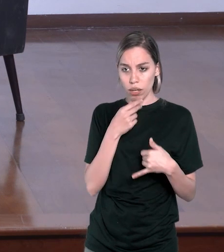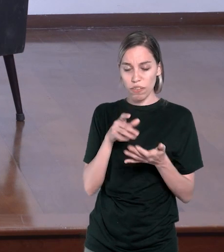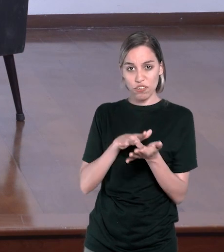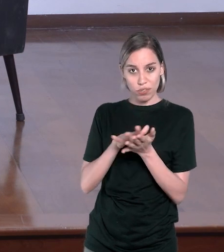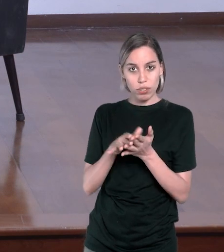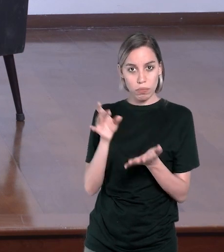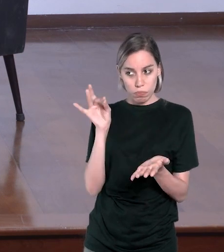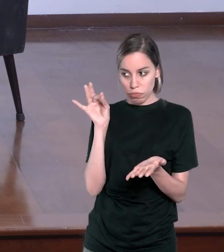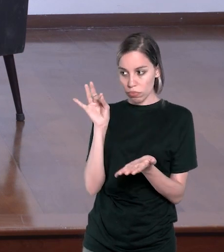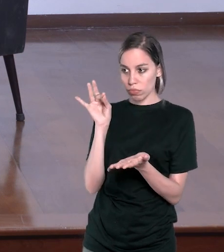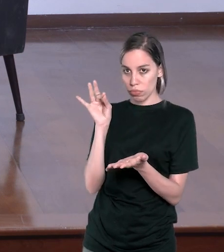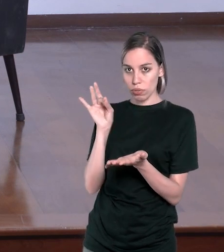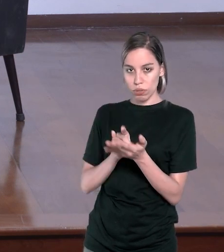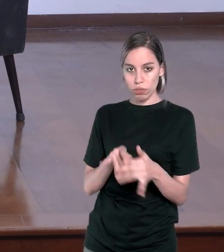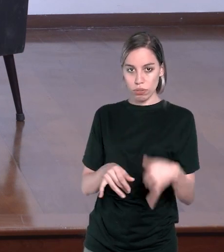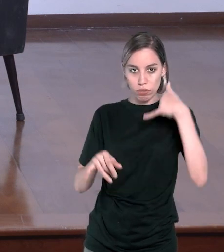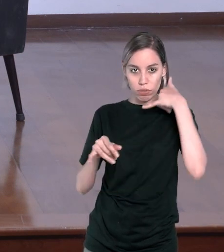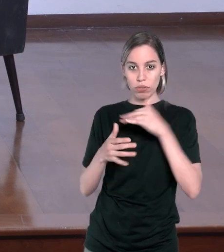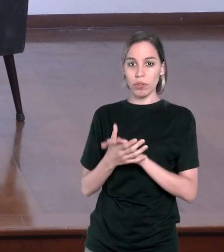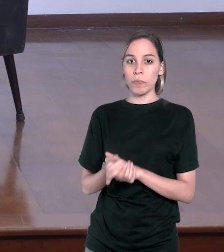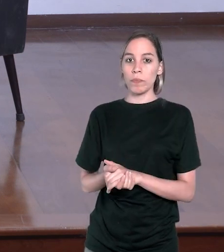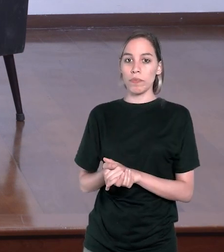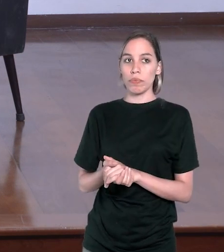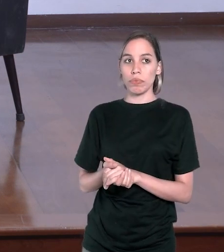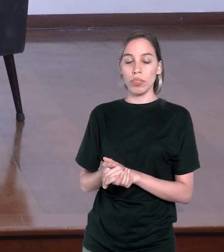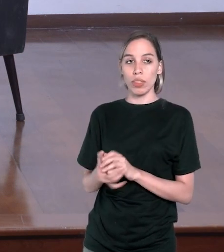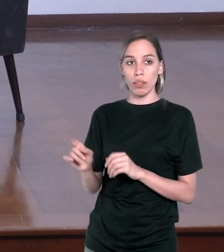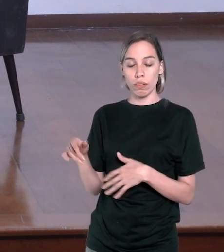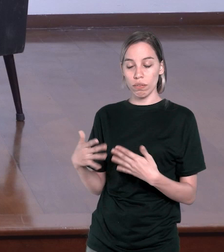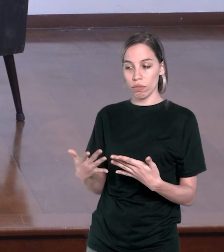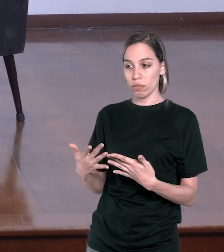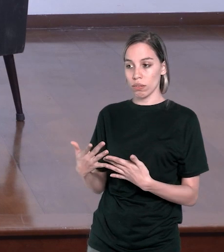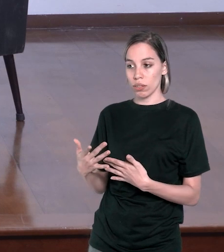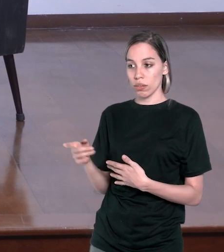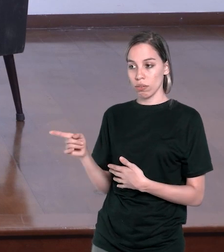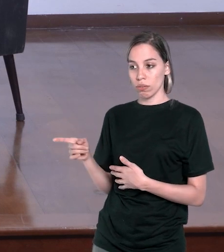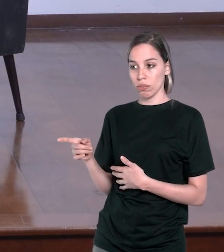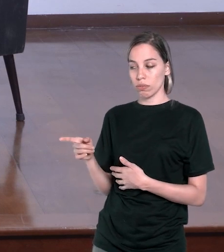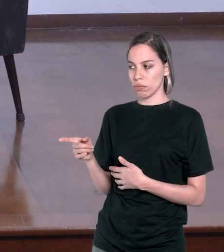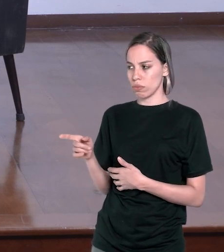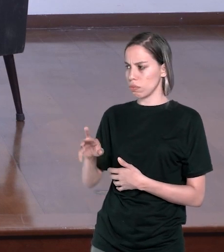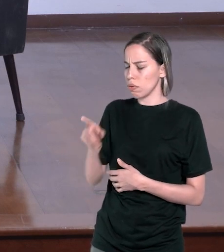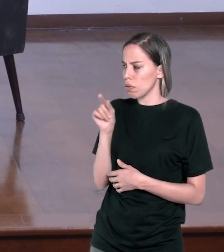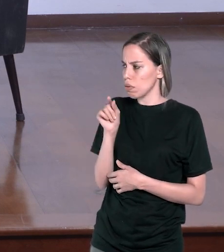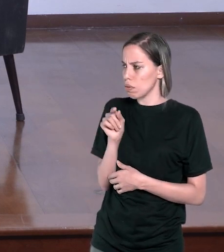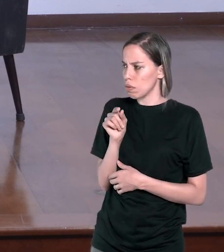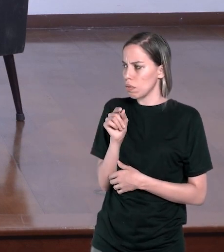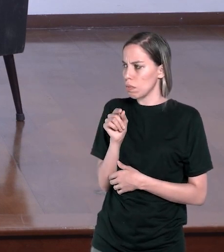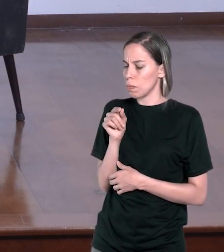né? Porque não foi pouco, você falou rapidamente, mas foi um